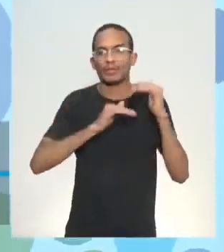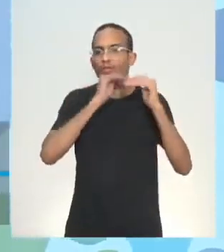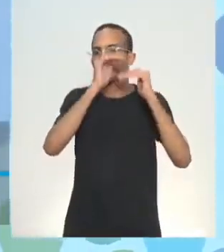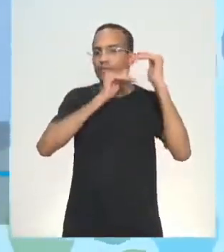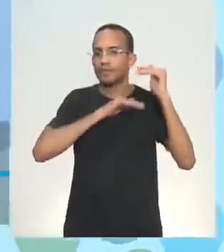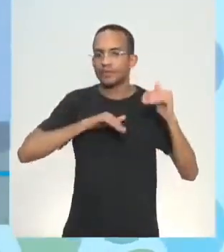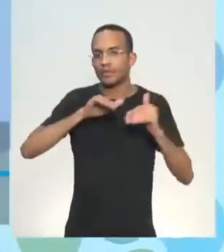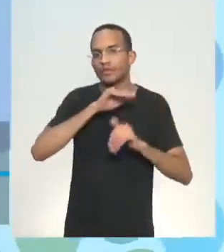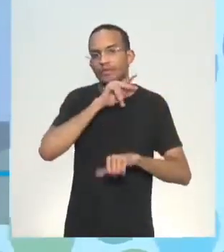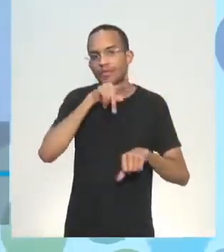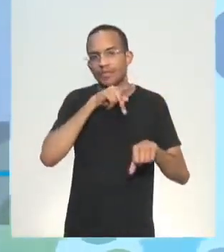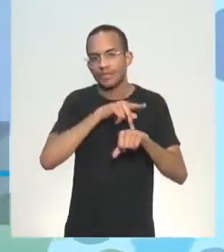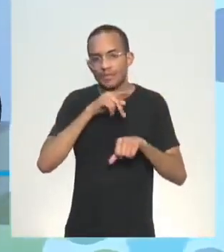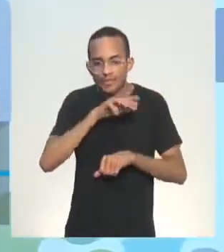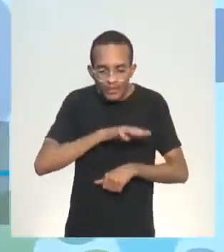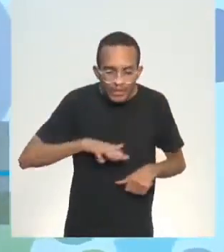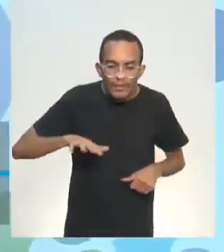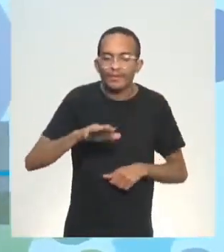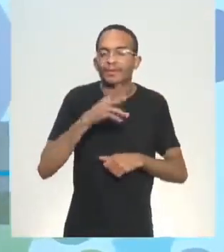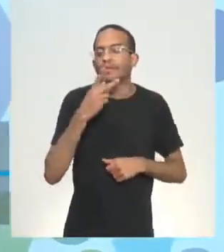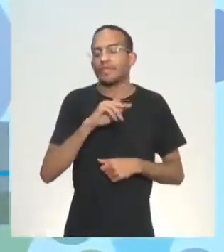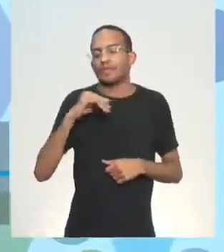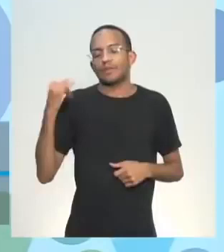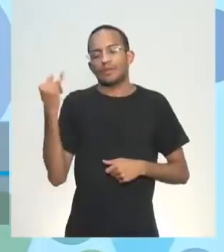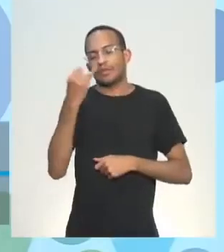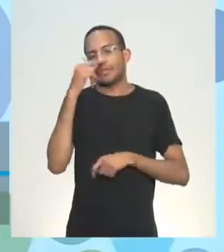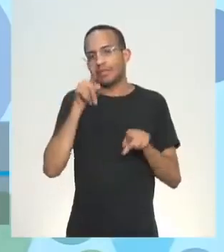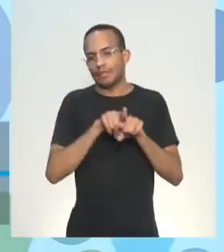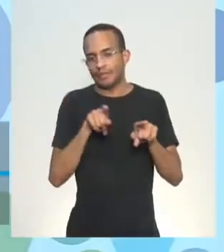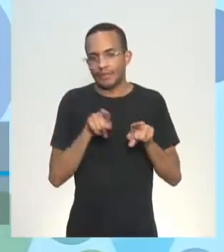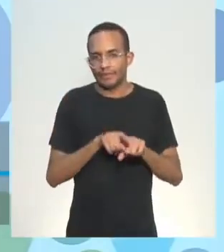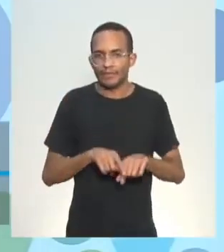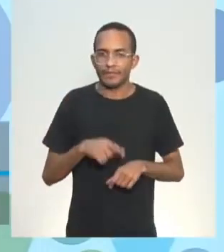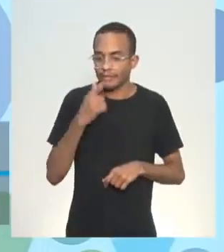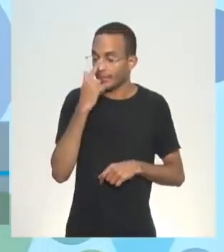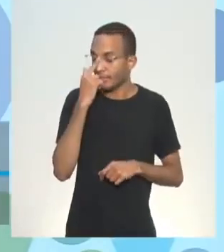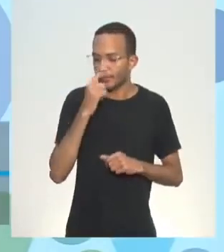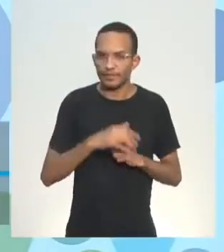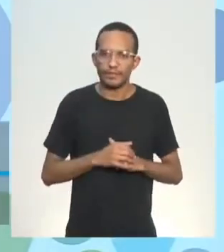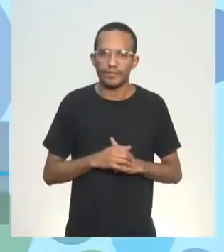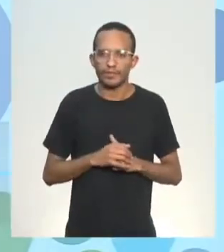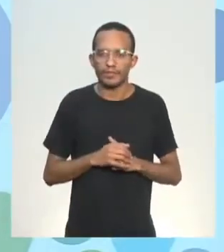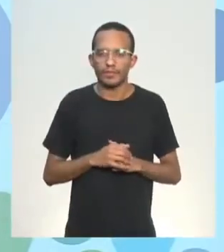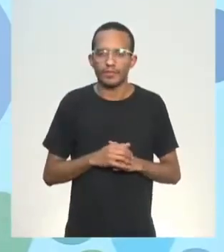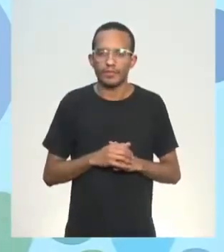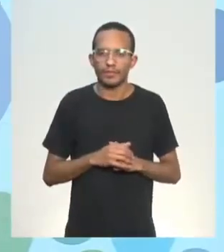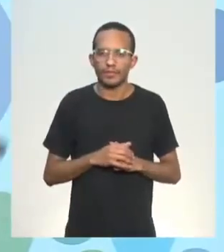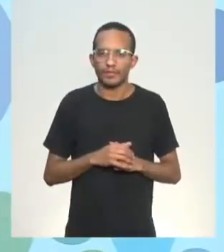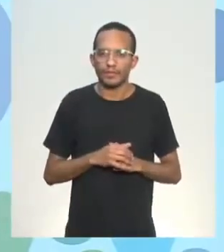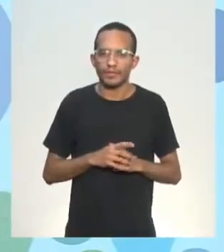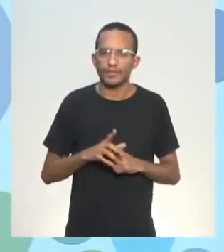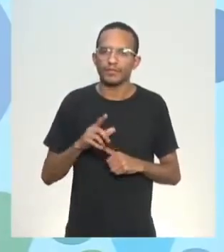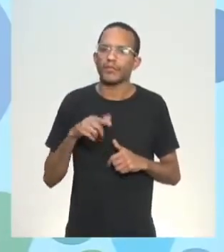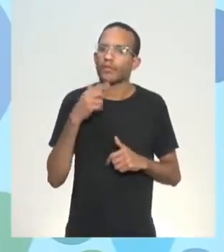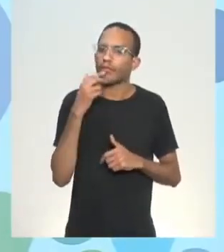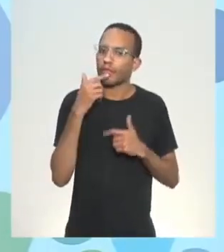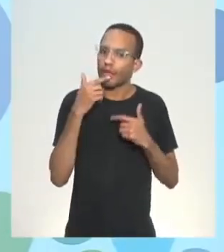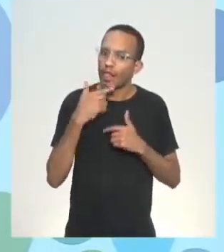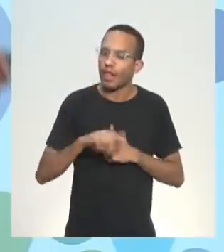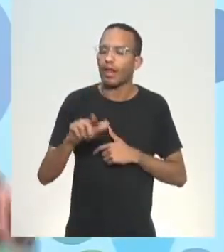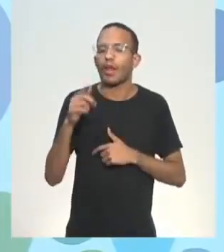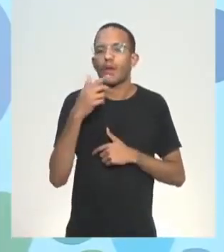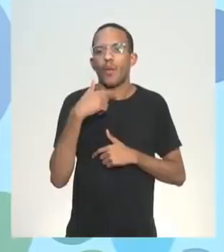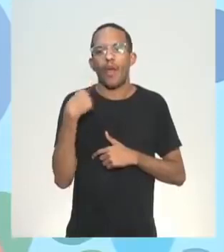do país, de modo geral, foi muito importante também, tá? Olha só. Então, a nossa língua, a